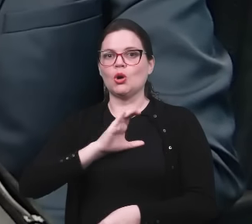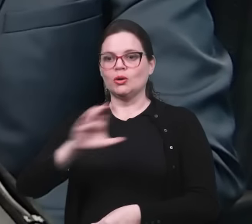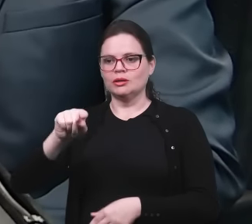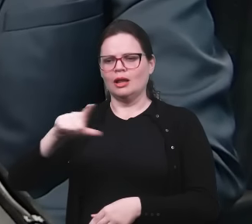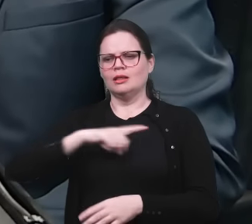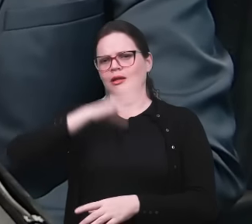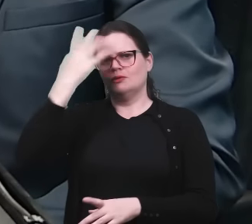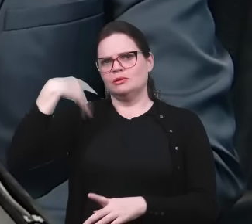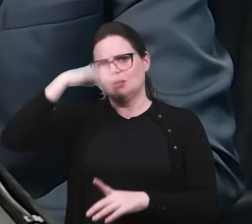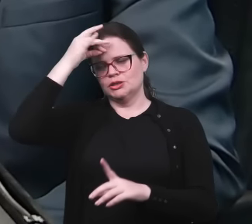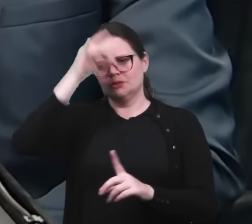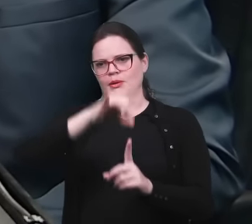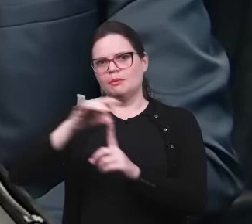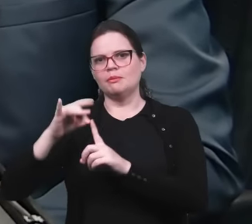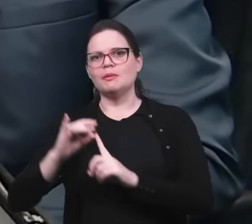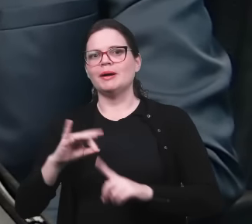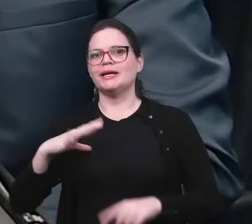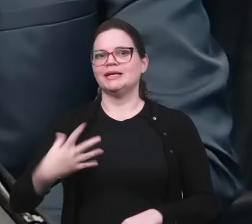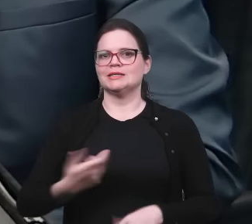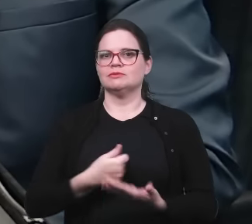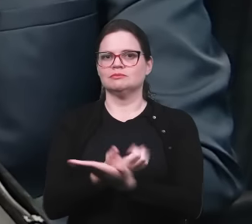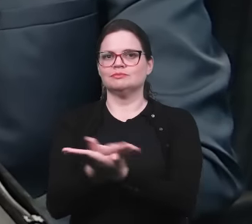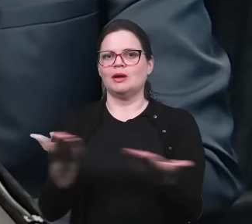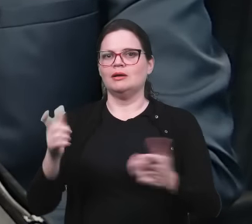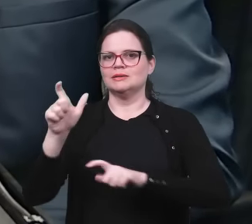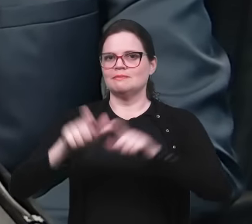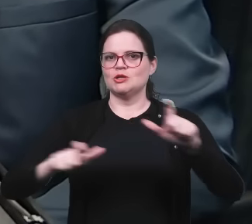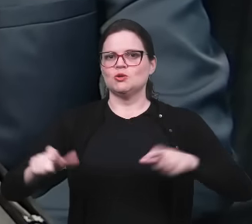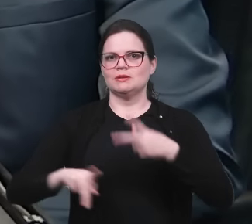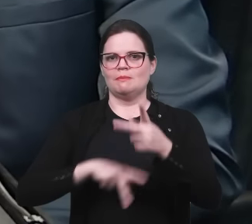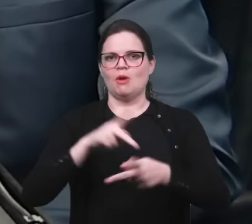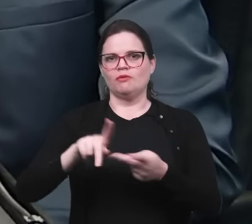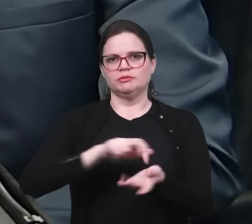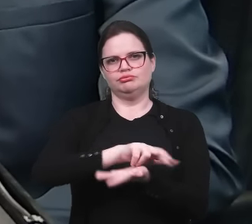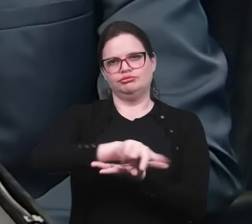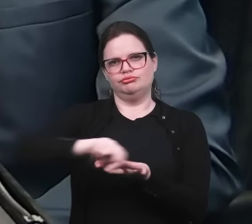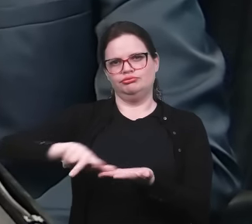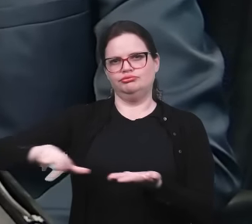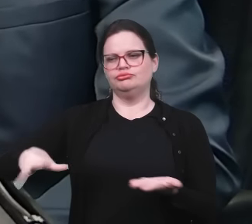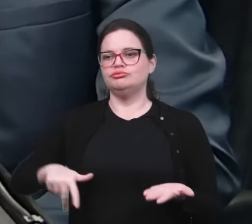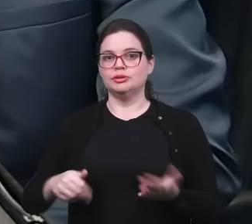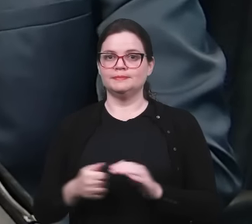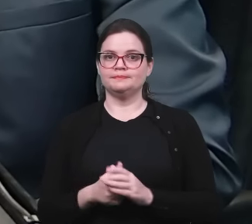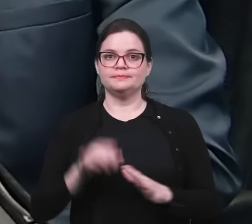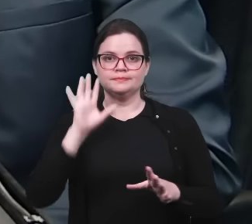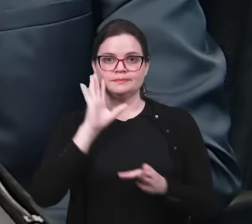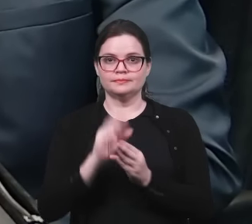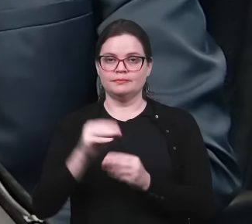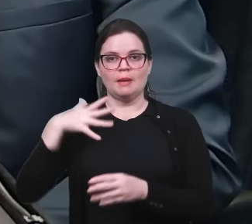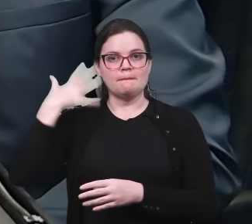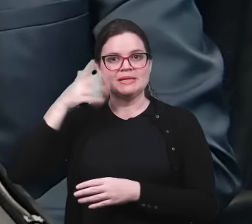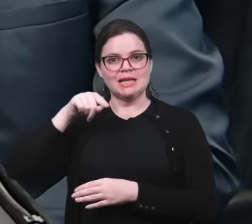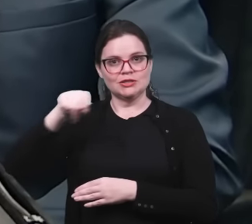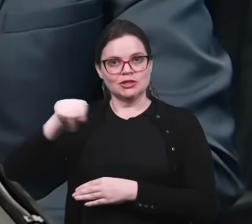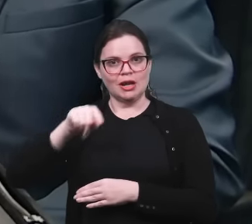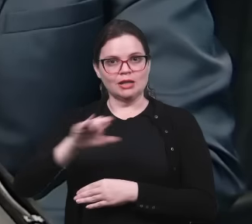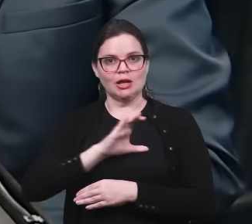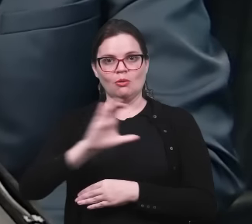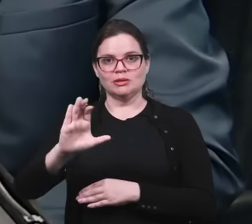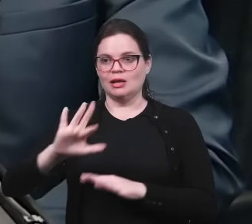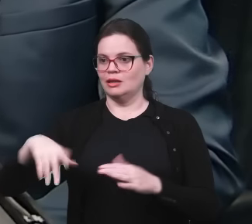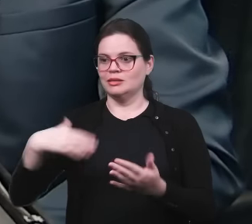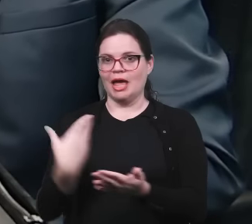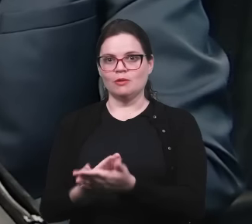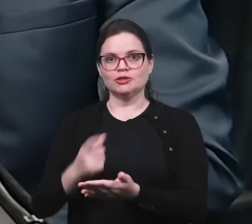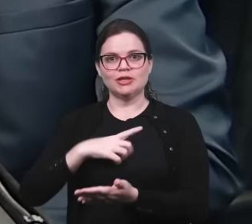Espírito Santo, e a salvação se estendeu aos gentios ali. E essa mensagem da casa de Cornélio abriu uma porta que está aberta até